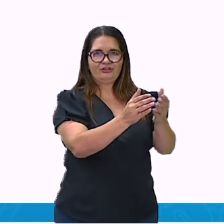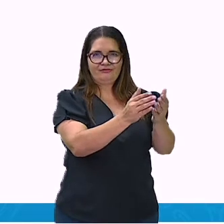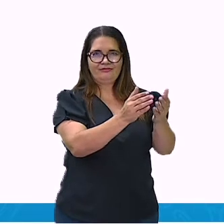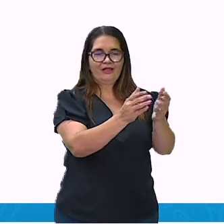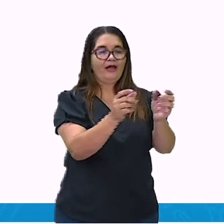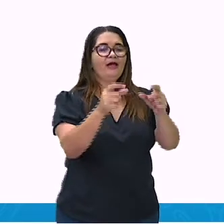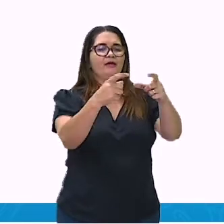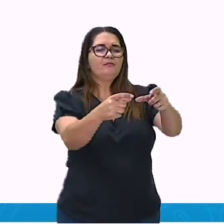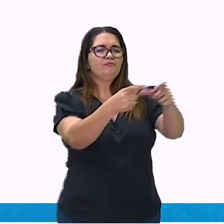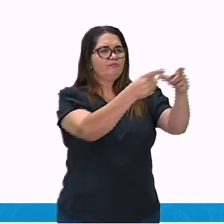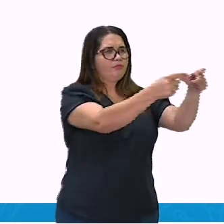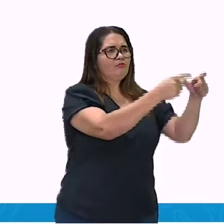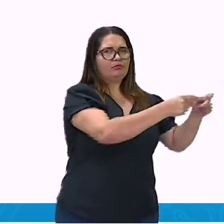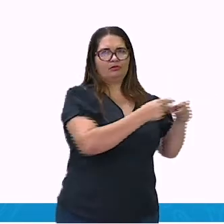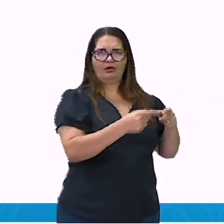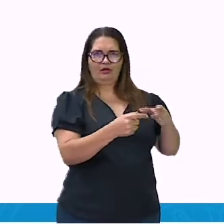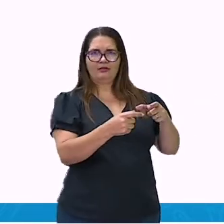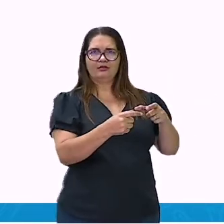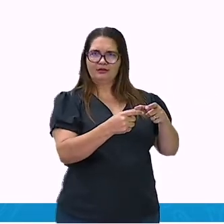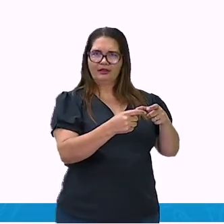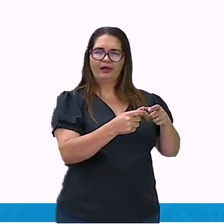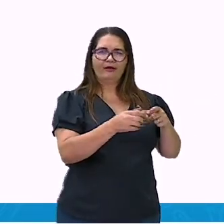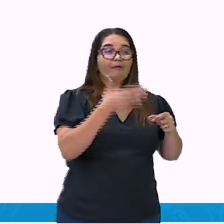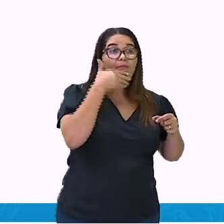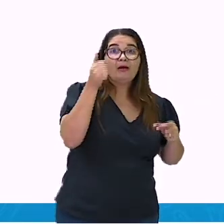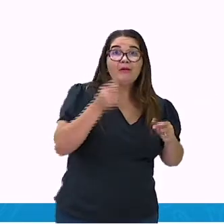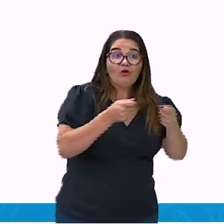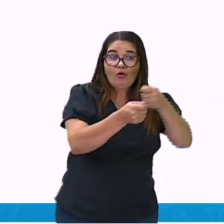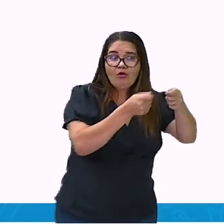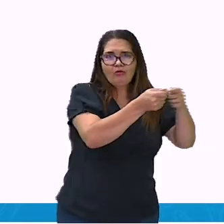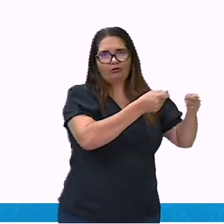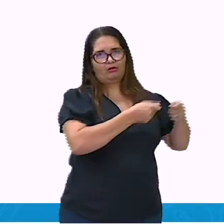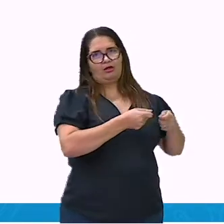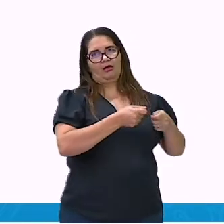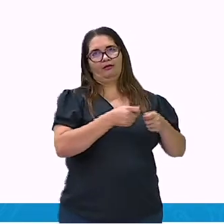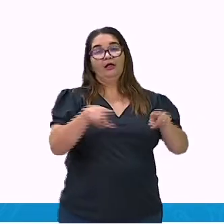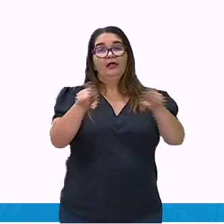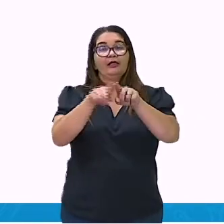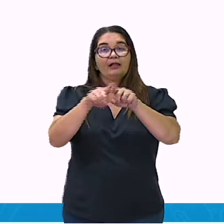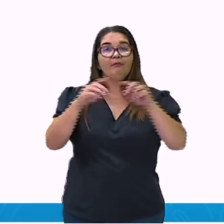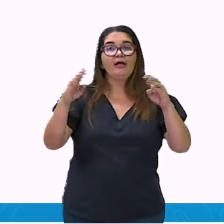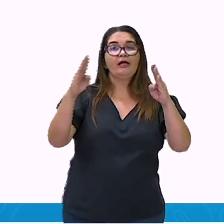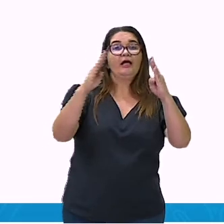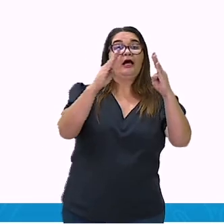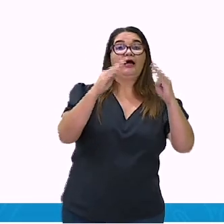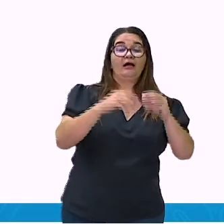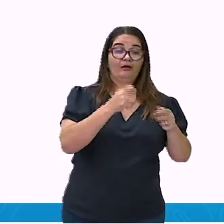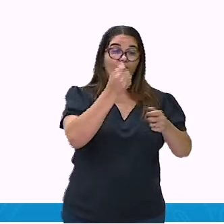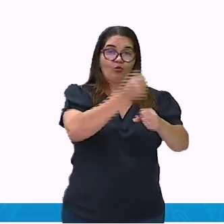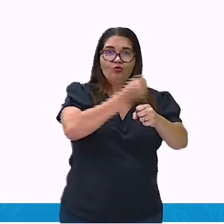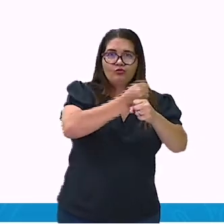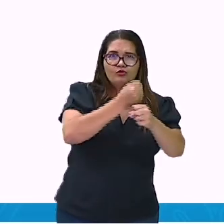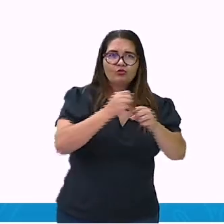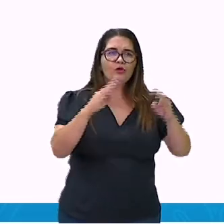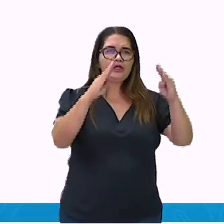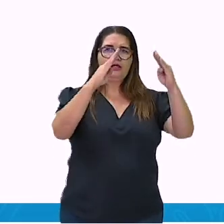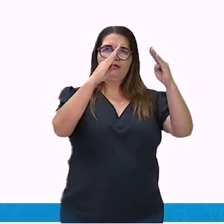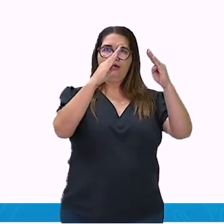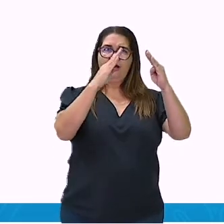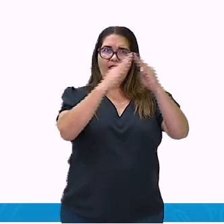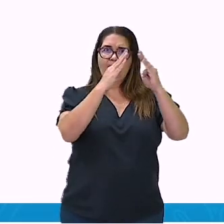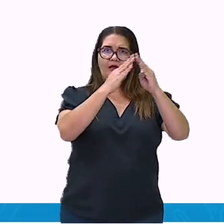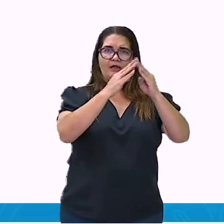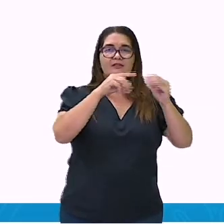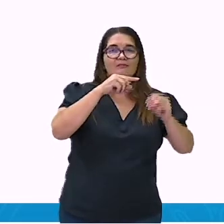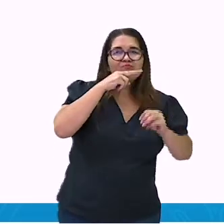dessa construção é que geraria o lucro para a coroa. E garantir os impostos da coroa, como foi dito, né? Quais eram